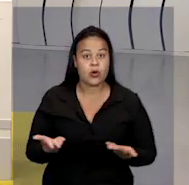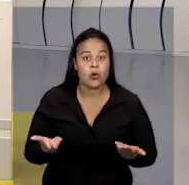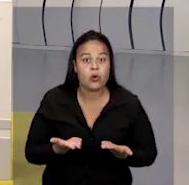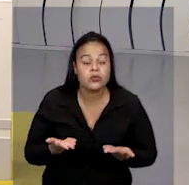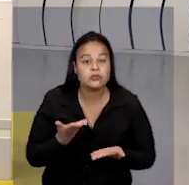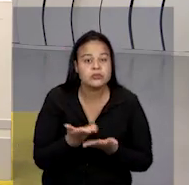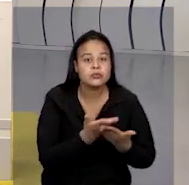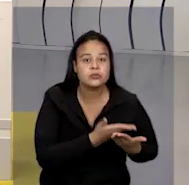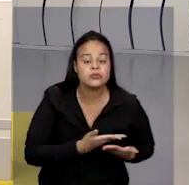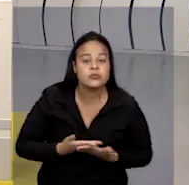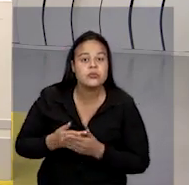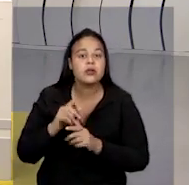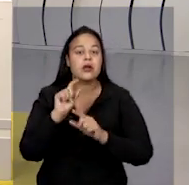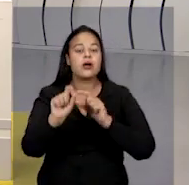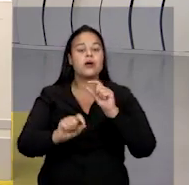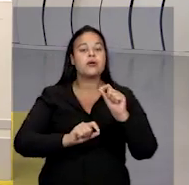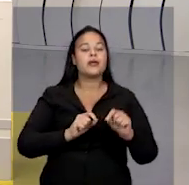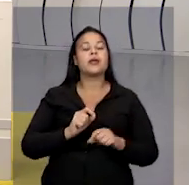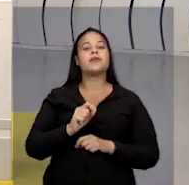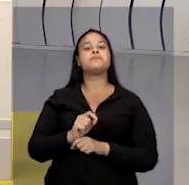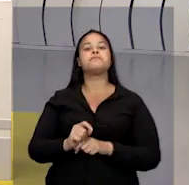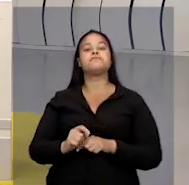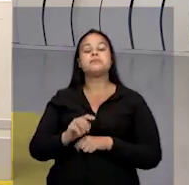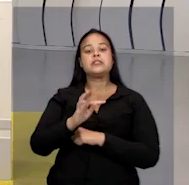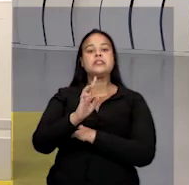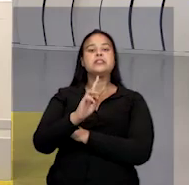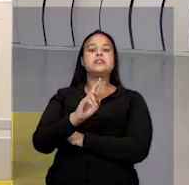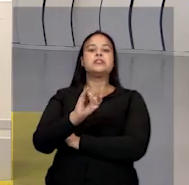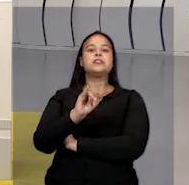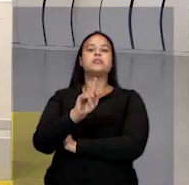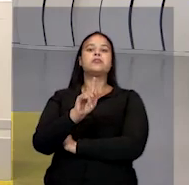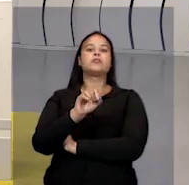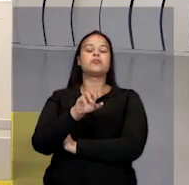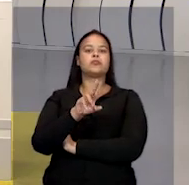com trigonometria no triângulo retângulo. Vem comigo.